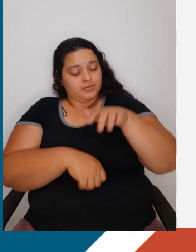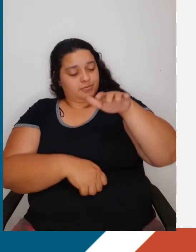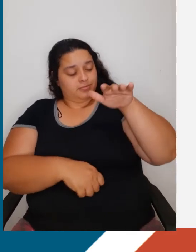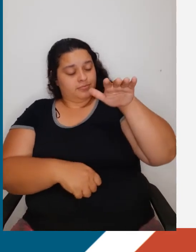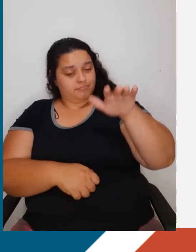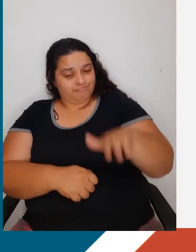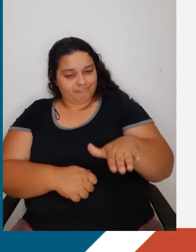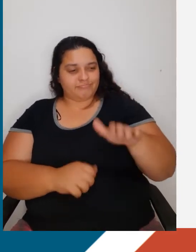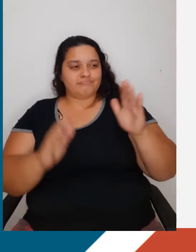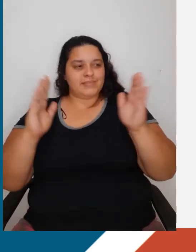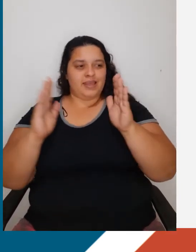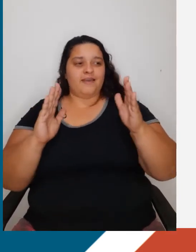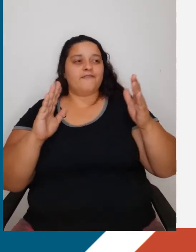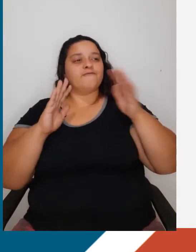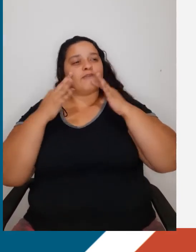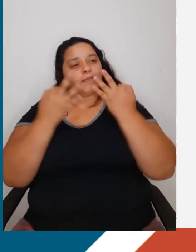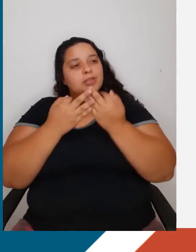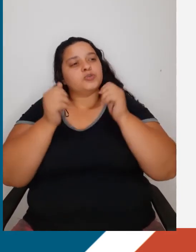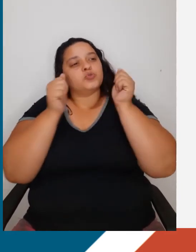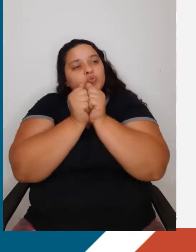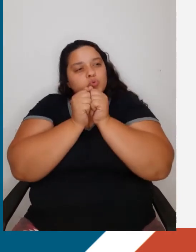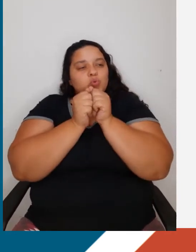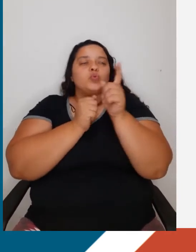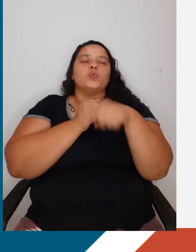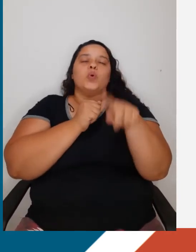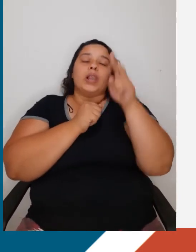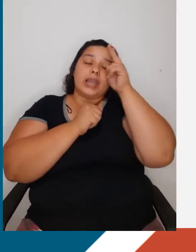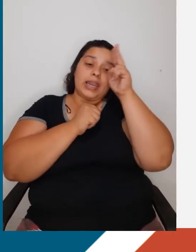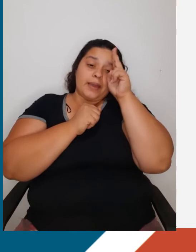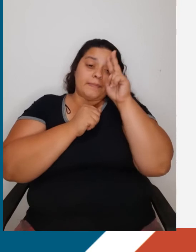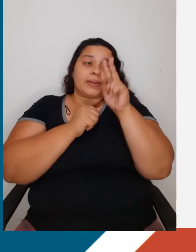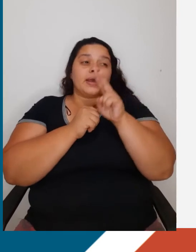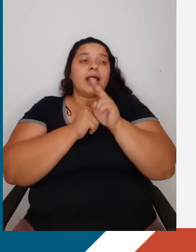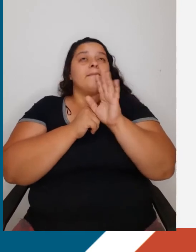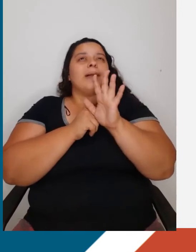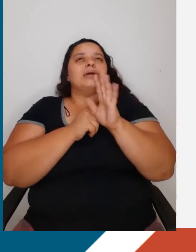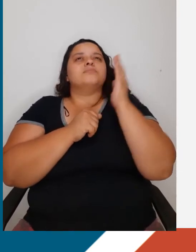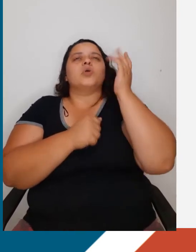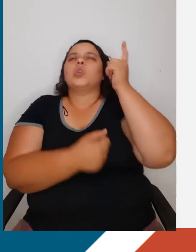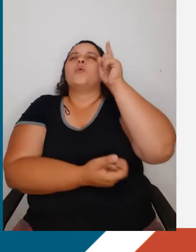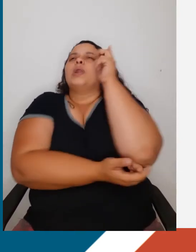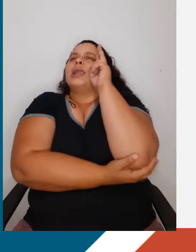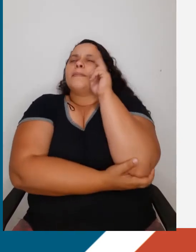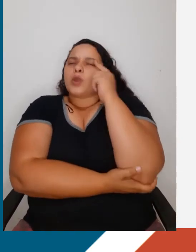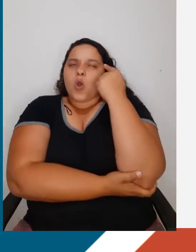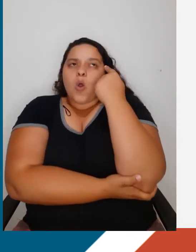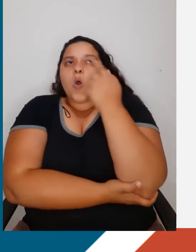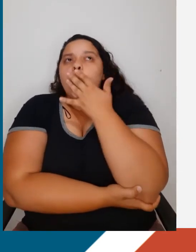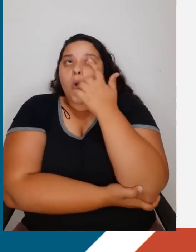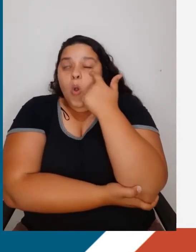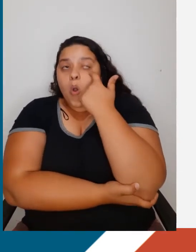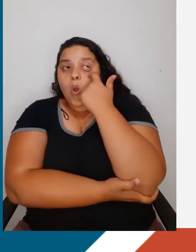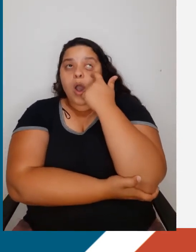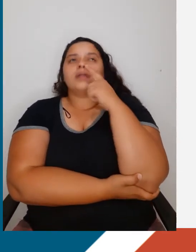sua infância com sua família, lembra de cada detalhe do momento em questão, exceto a cor dos olhos de sua mãe. No final do conto,